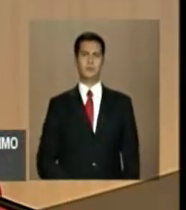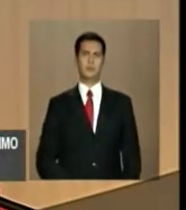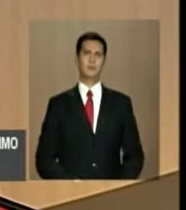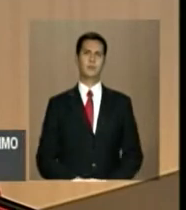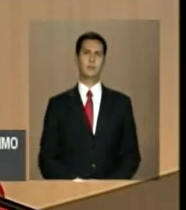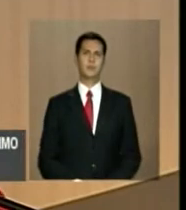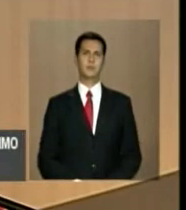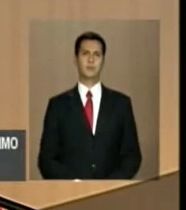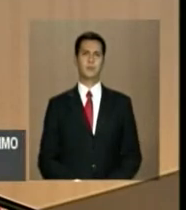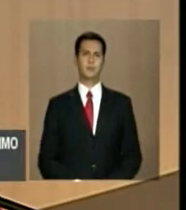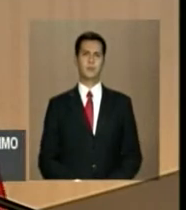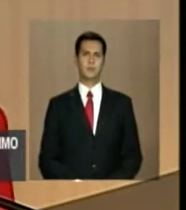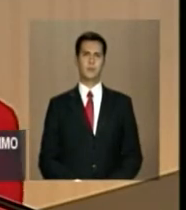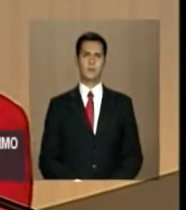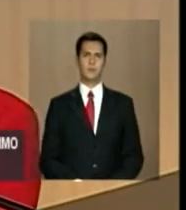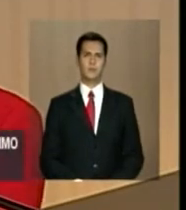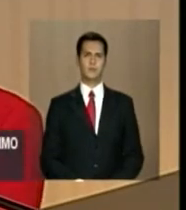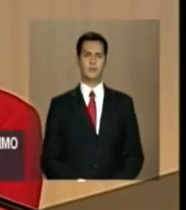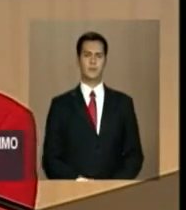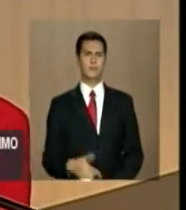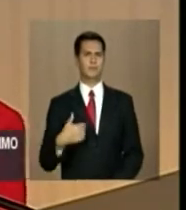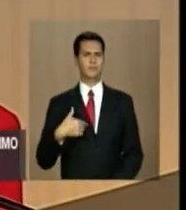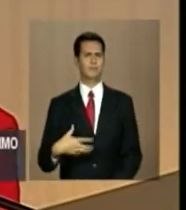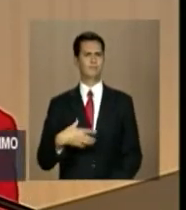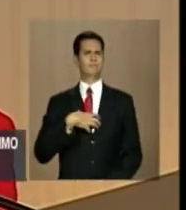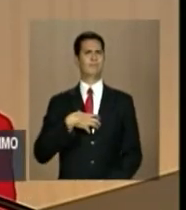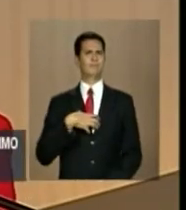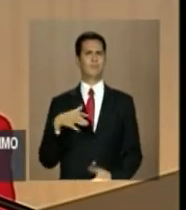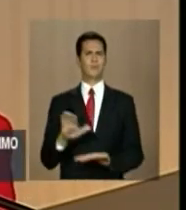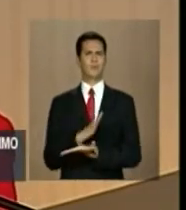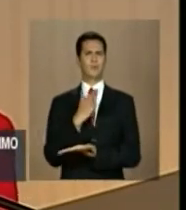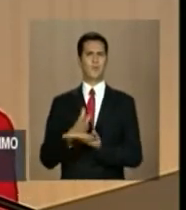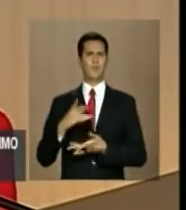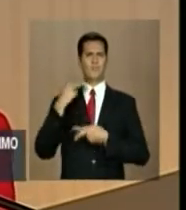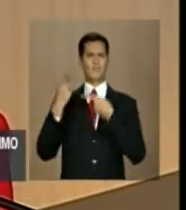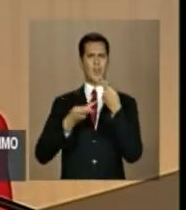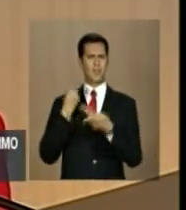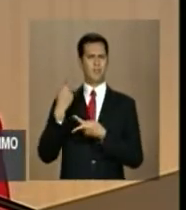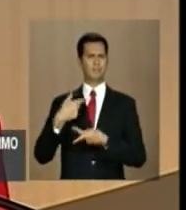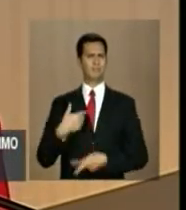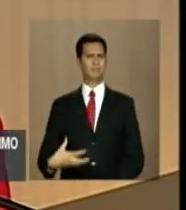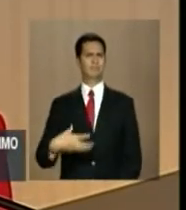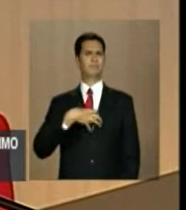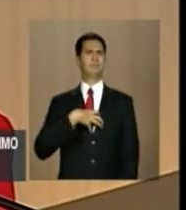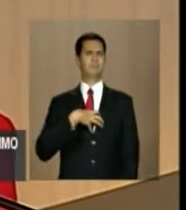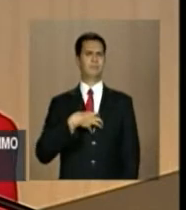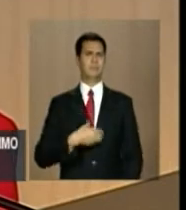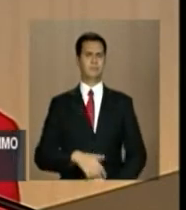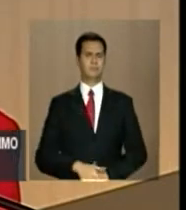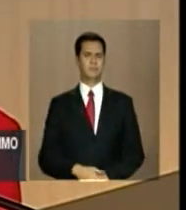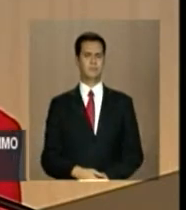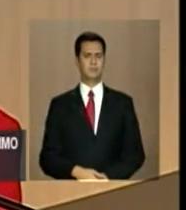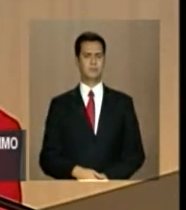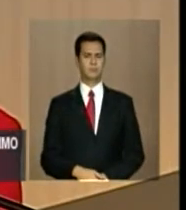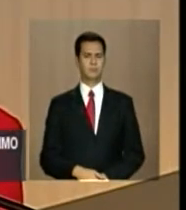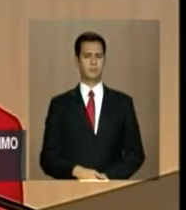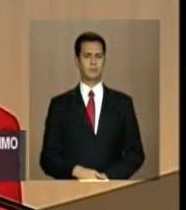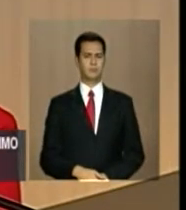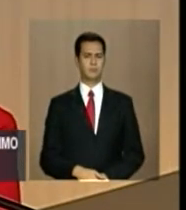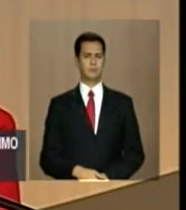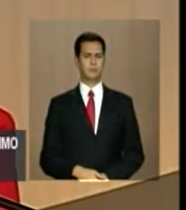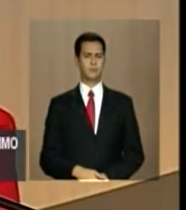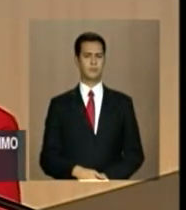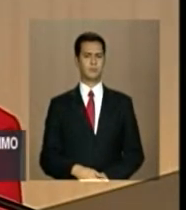E eu tenho ficado perplexa com algumas afirmações e eu gostaria, então, de fazer